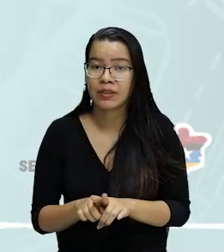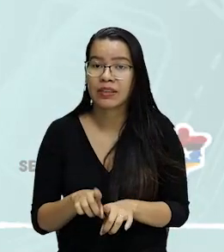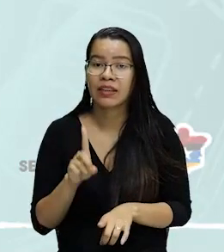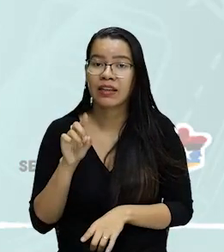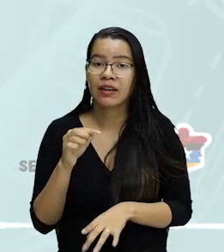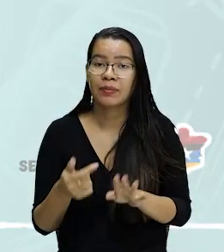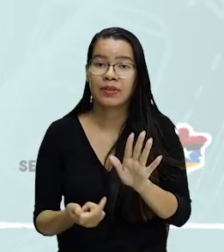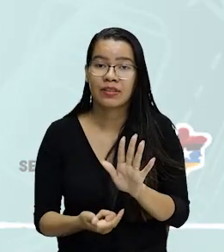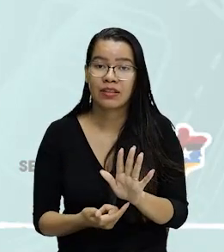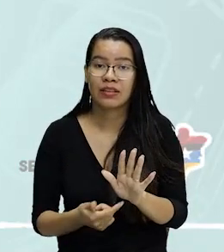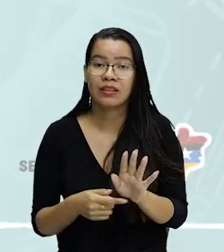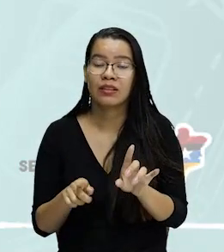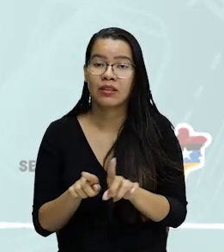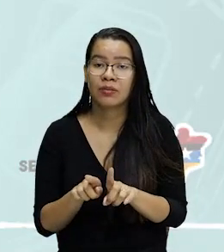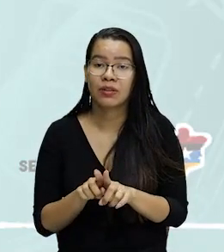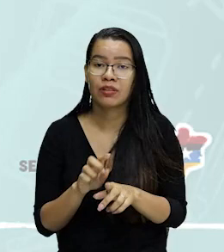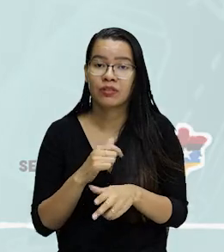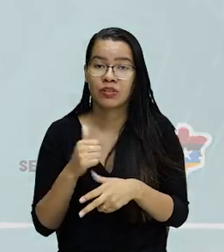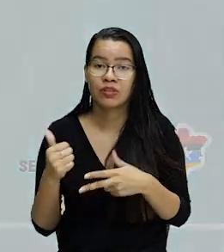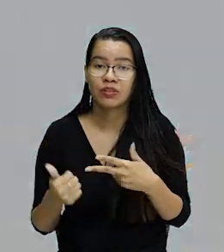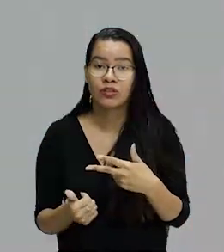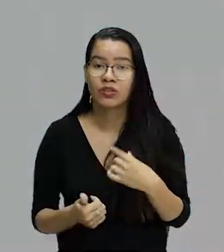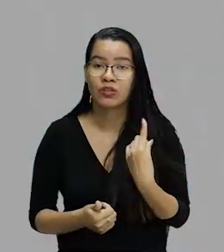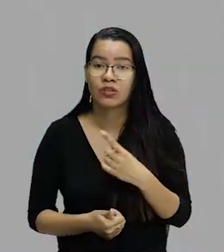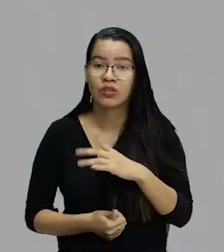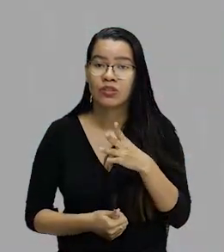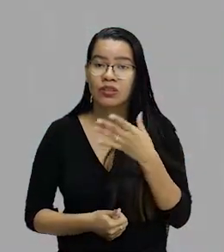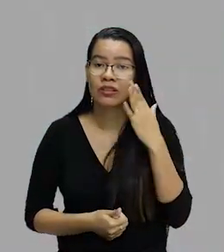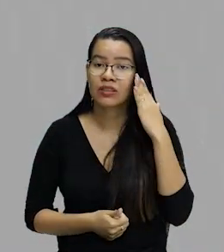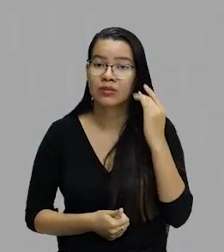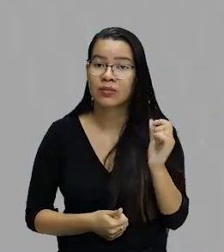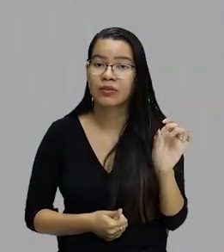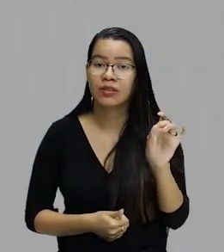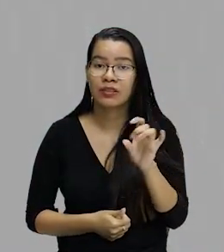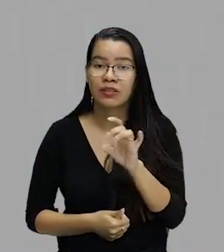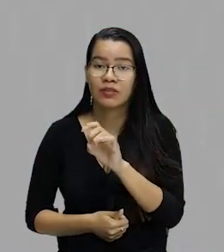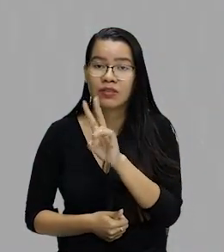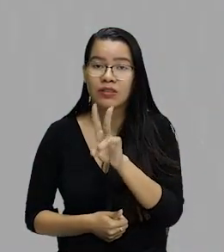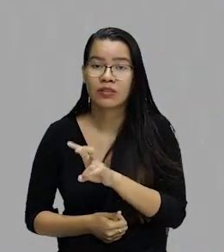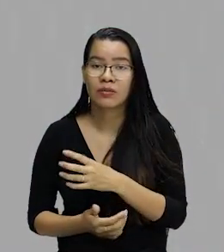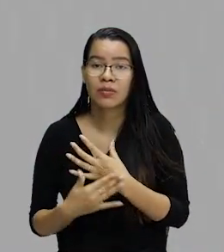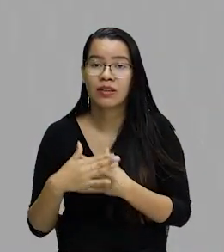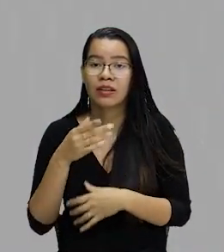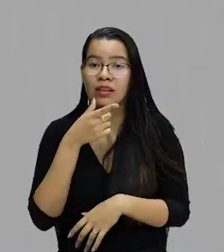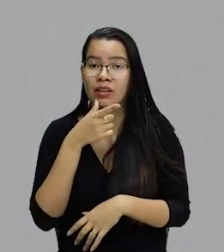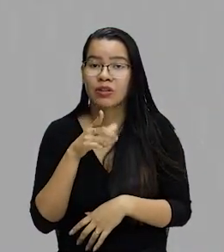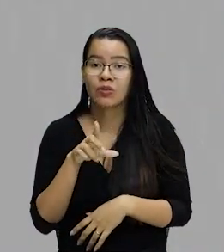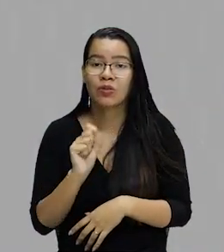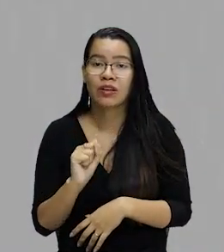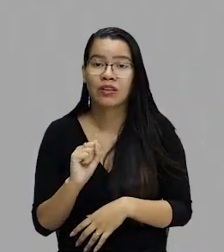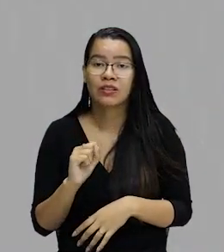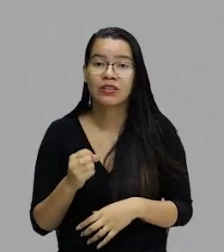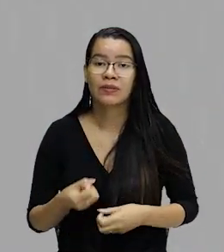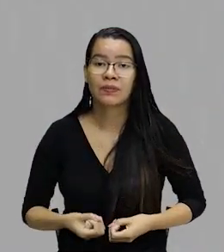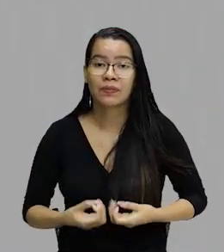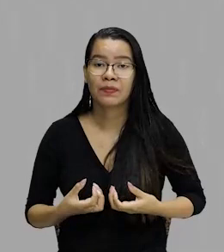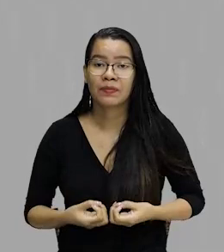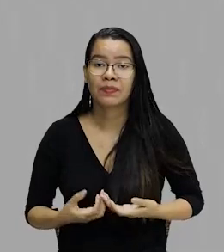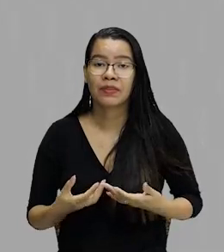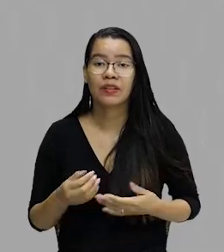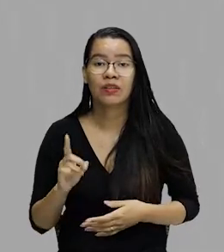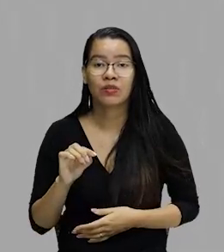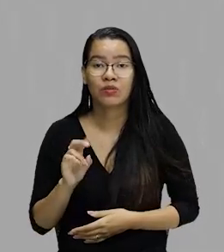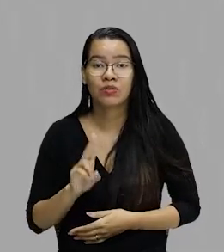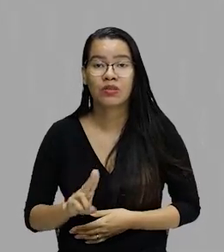em vestibulares, tá? Nós sabemos que cada vez mais as linguagens de expressão são utilizadas nos vestibulares para passarem ideias e